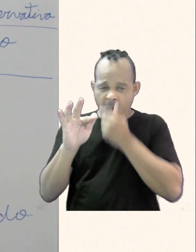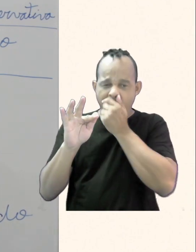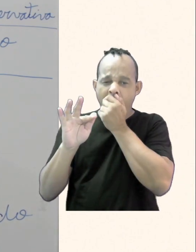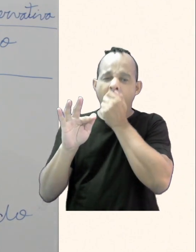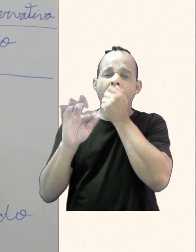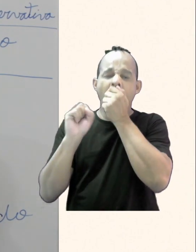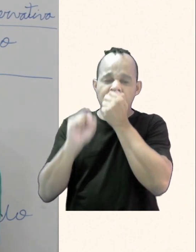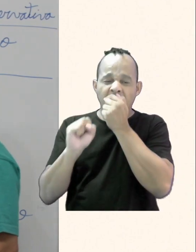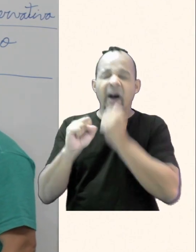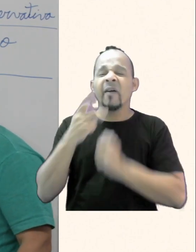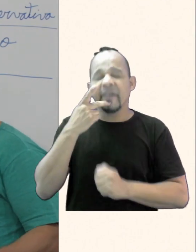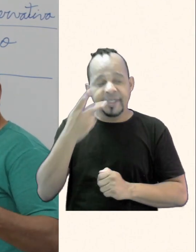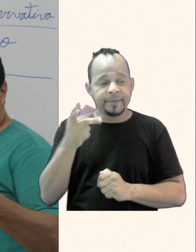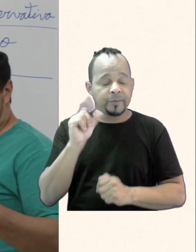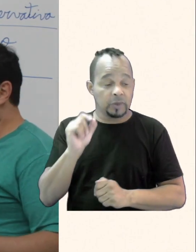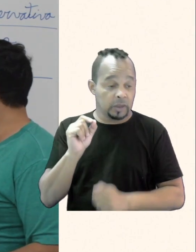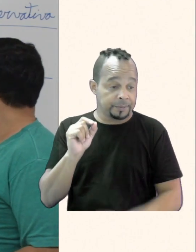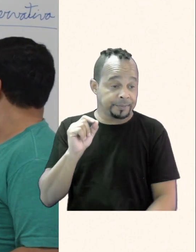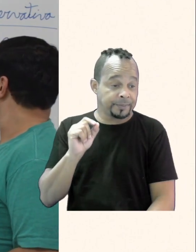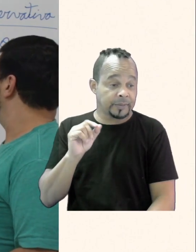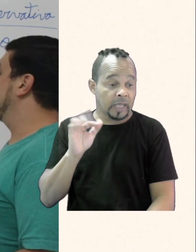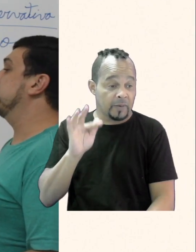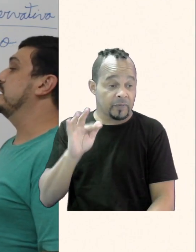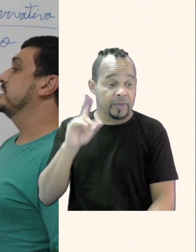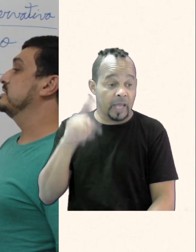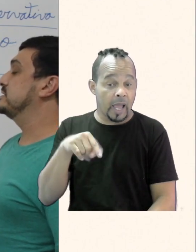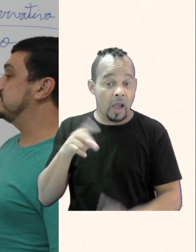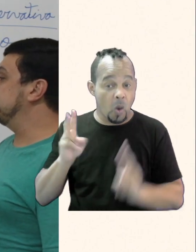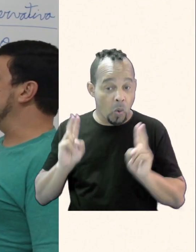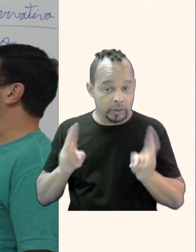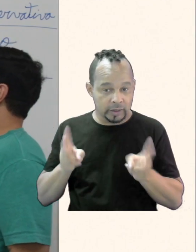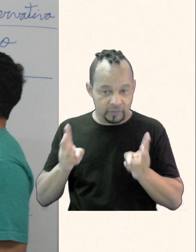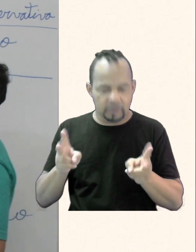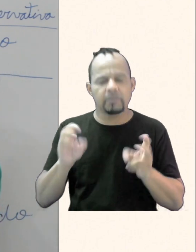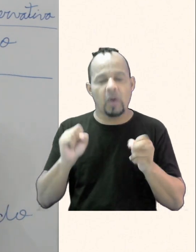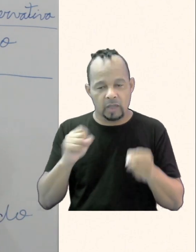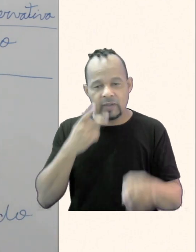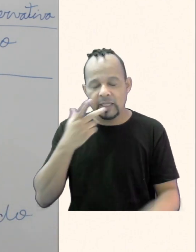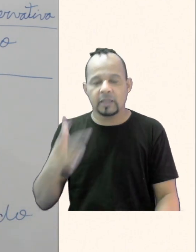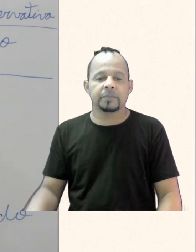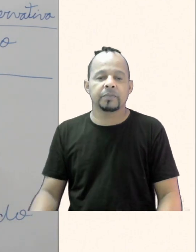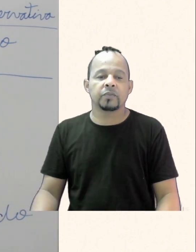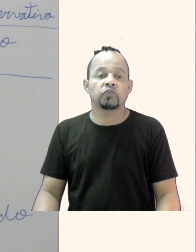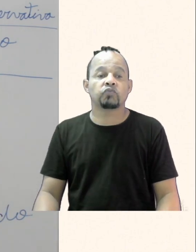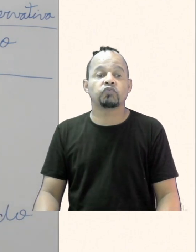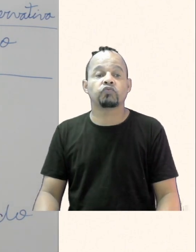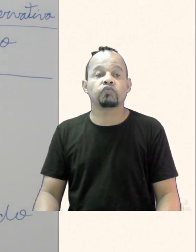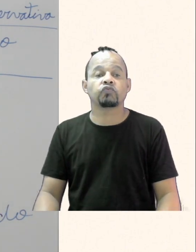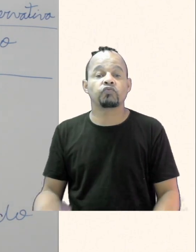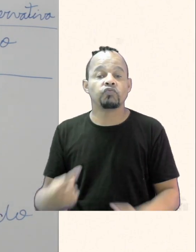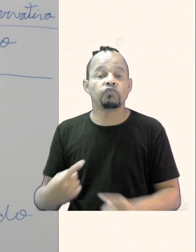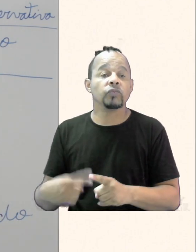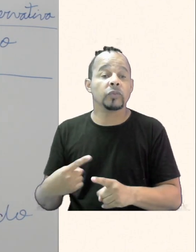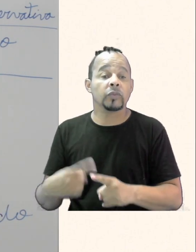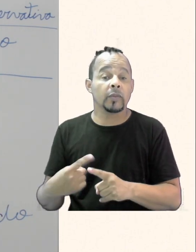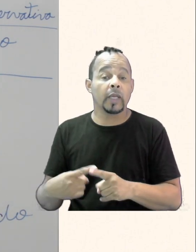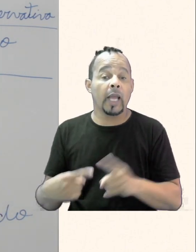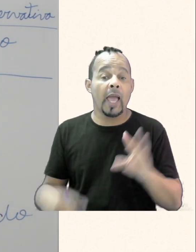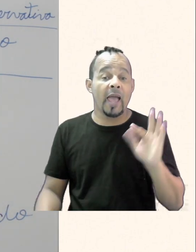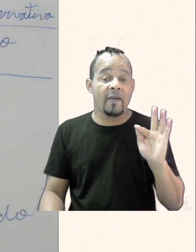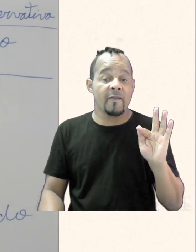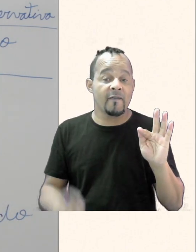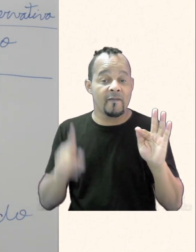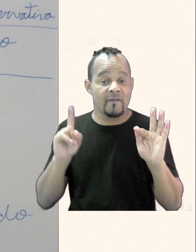é conservativa. Bacana? Porque se F é um